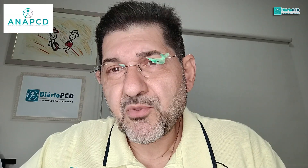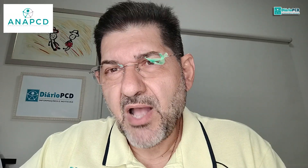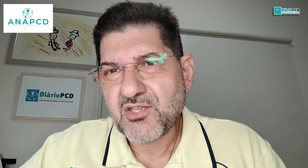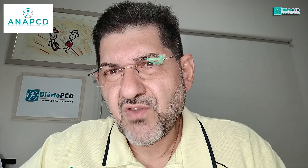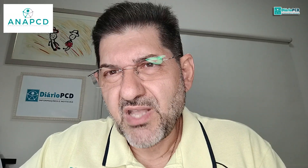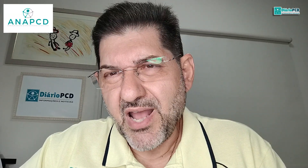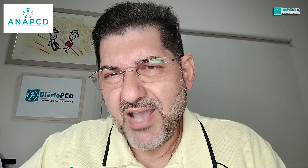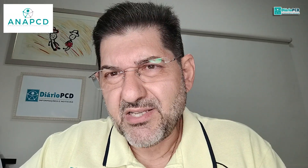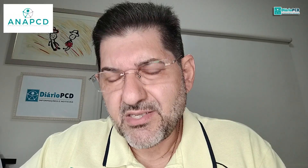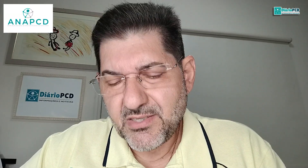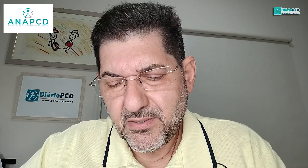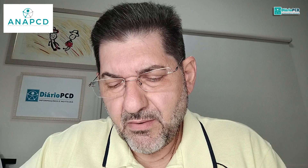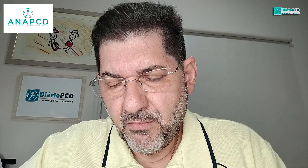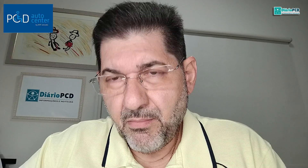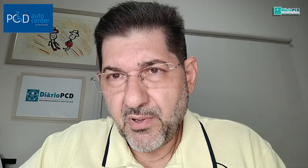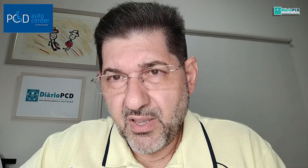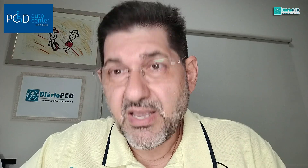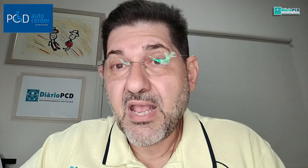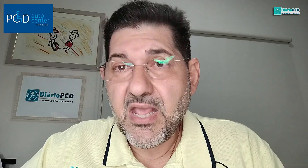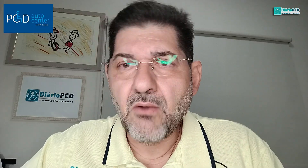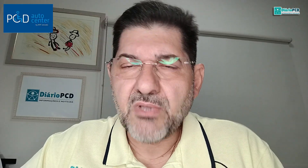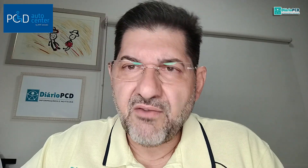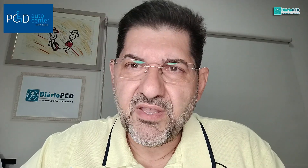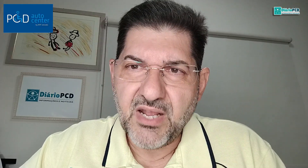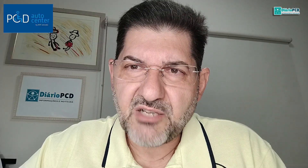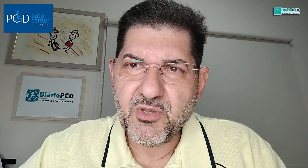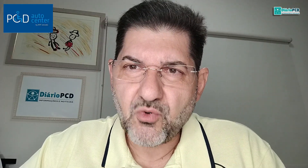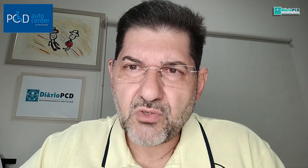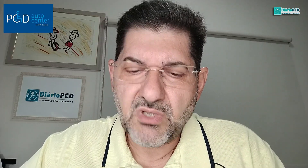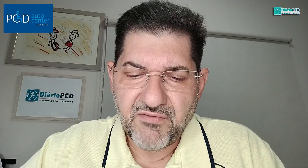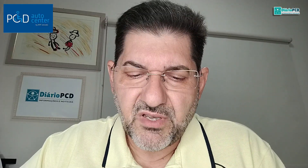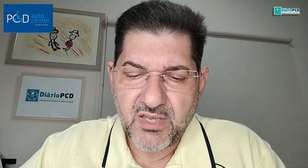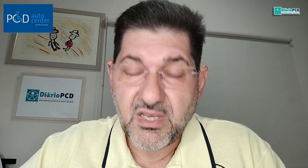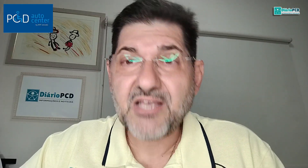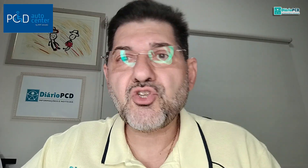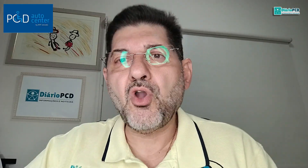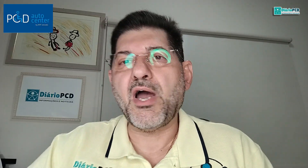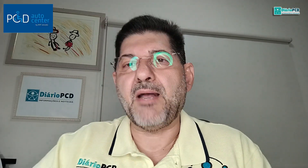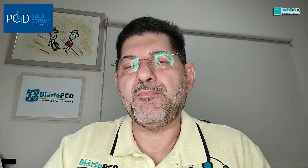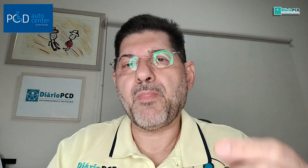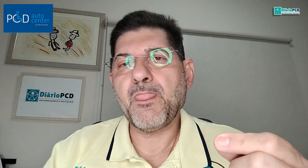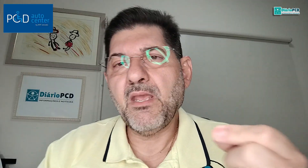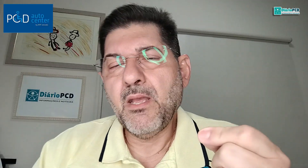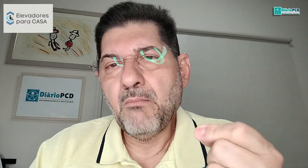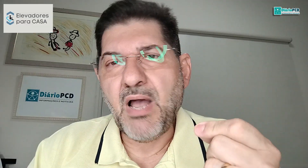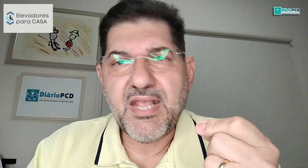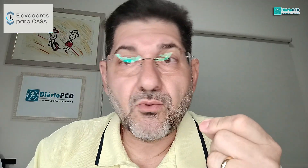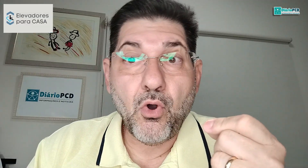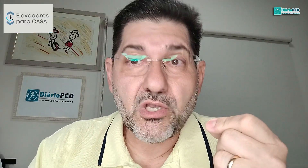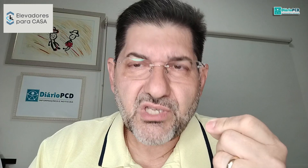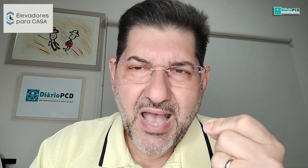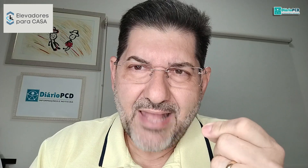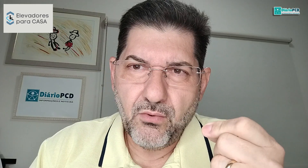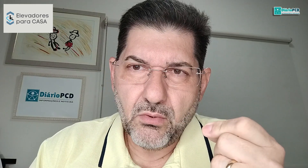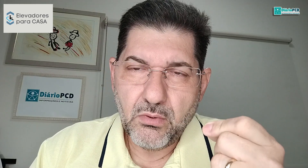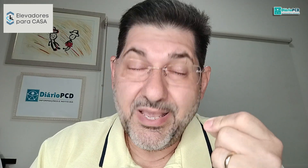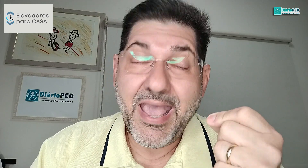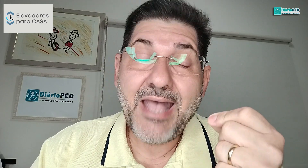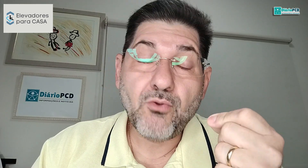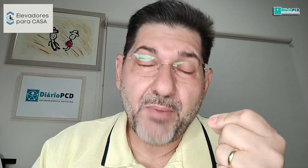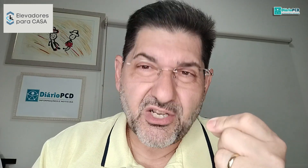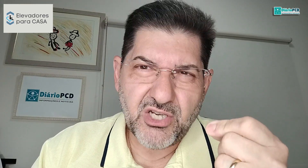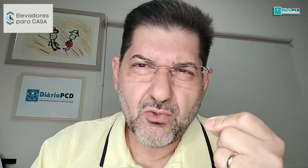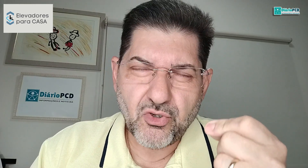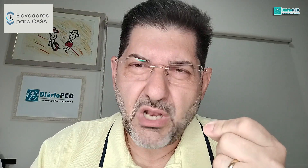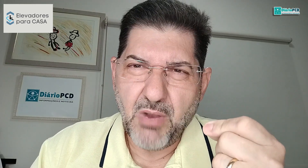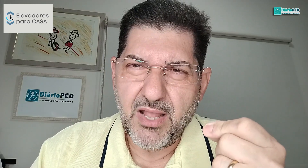manifestações de deputados federais que queriam defender as pessoas com deficiência. E a senhora Maria do Rosário, que